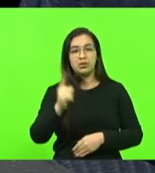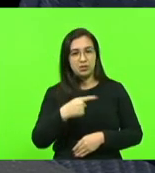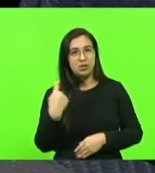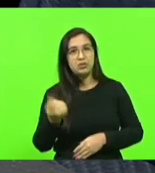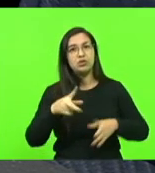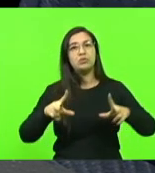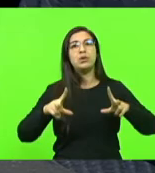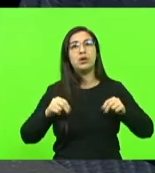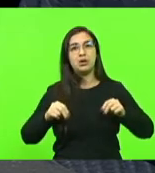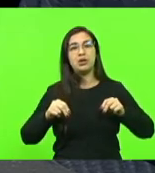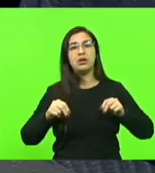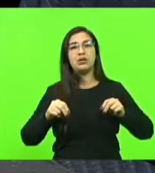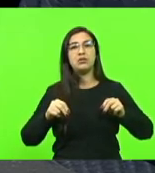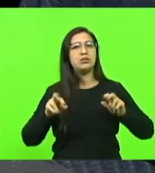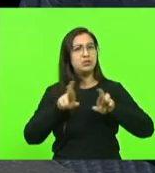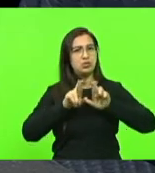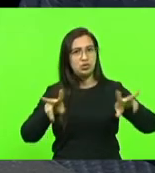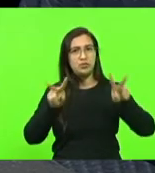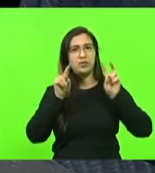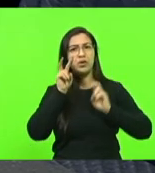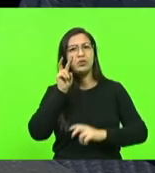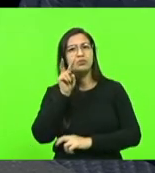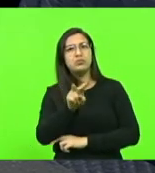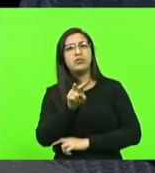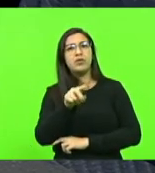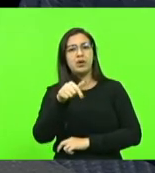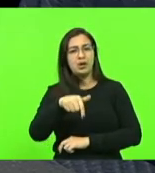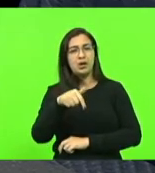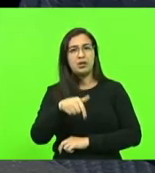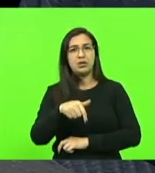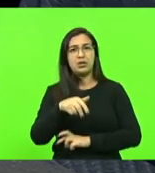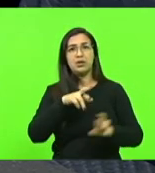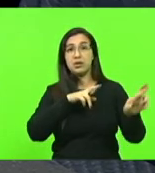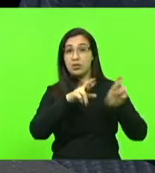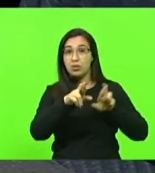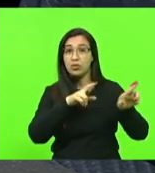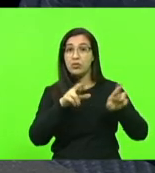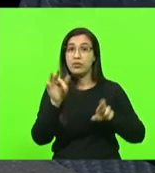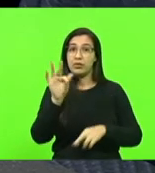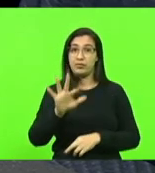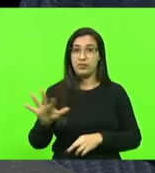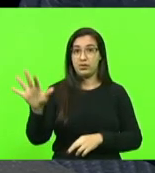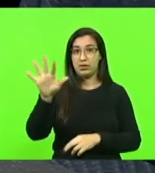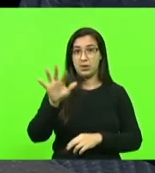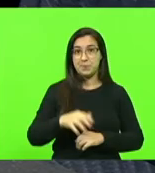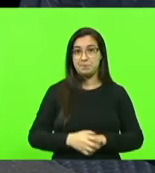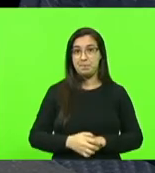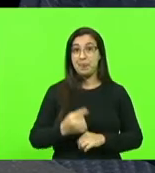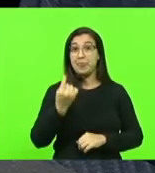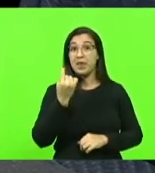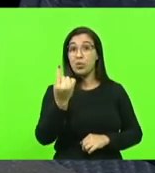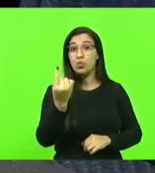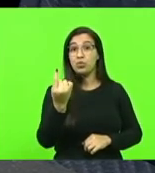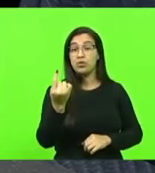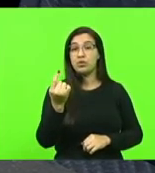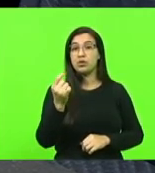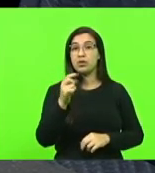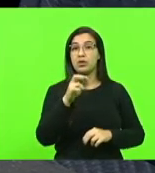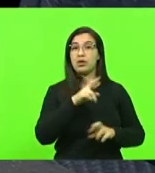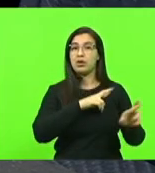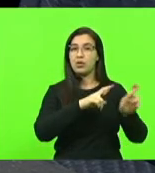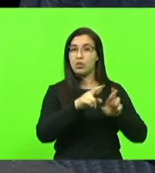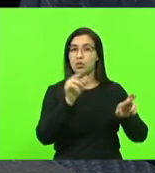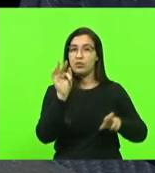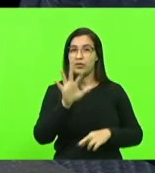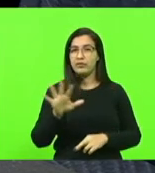olhar diferenciado para o nosso estado em termos de rodovias federais. A única rodovia federal